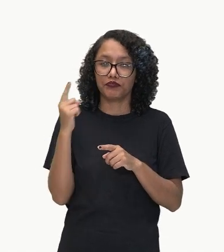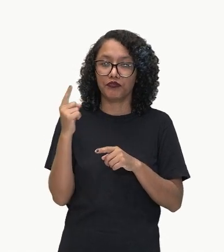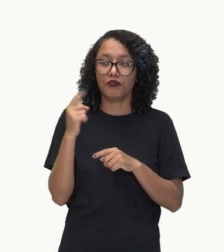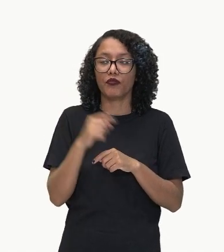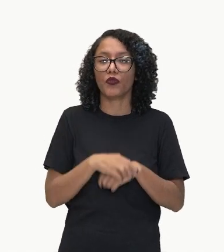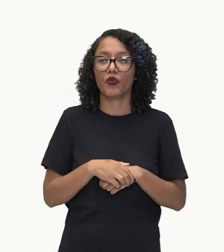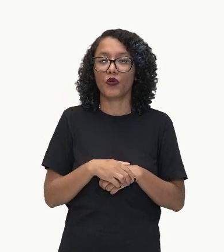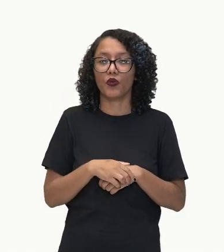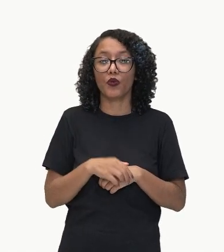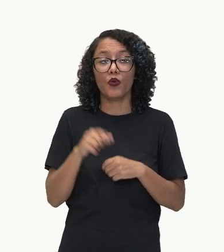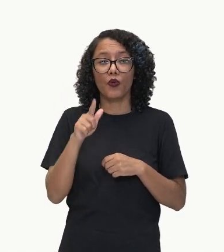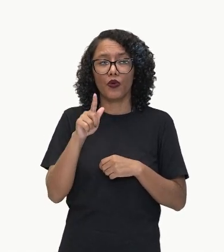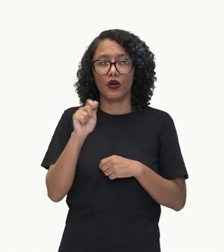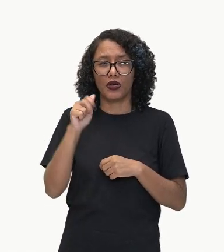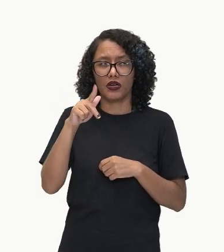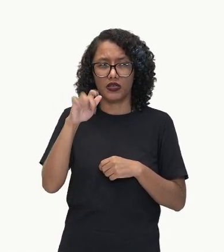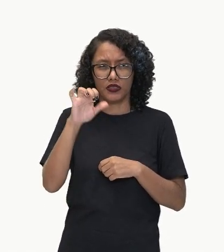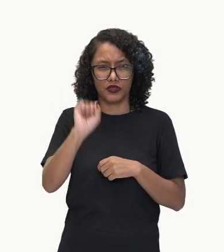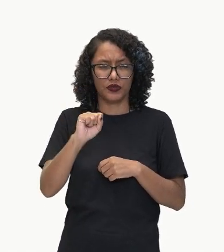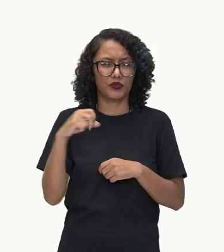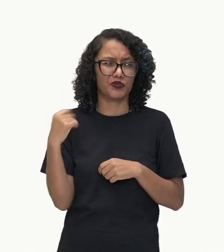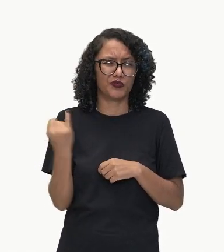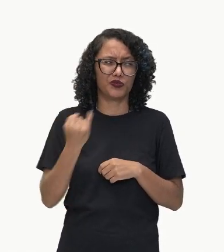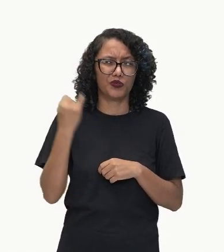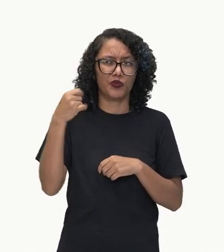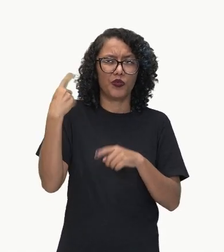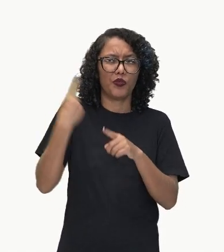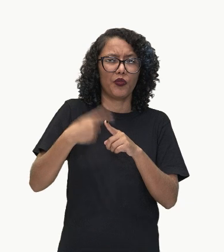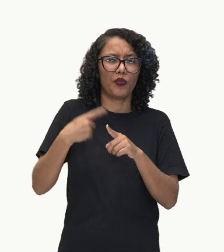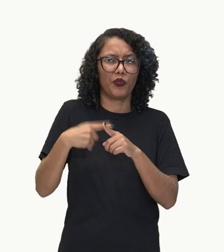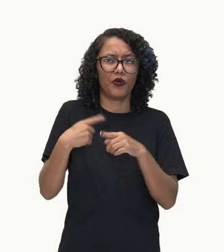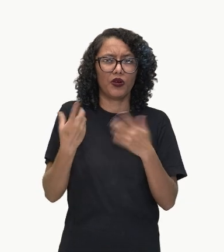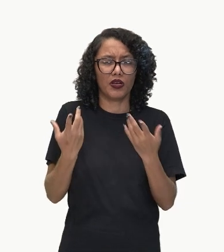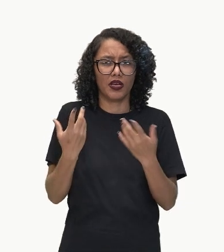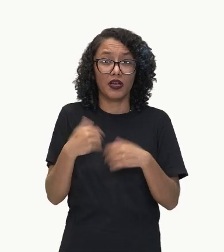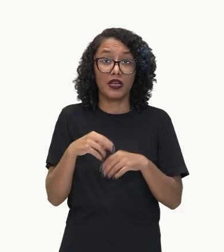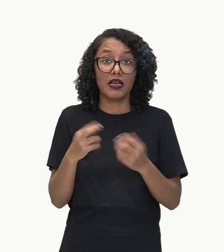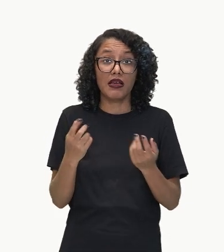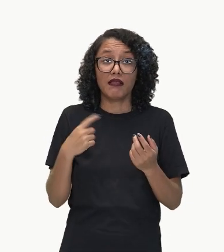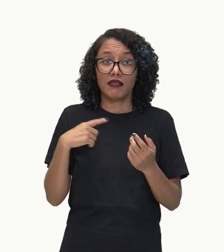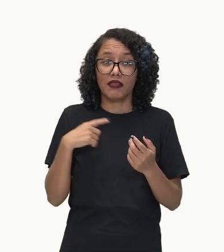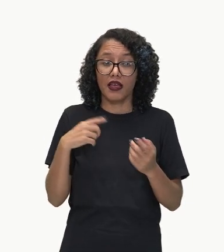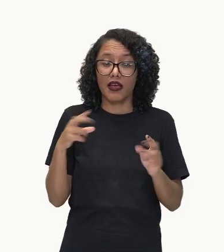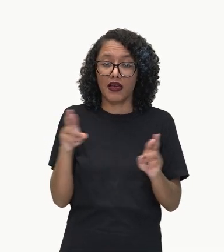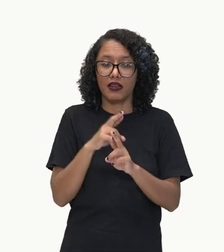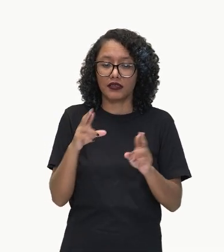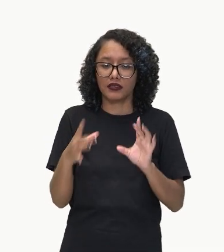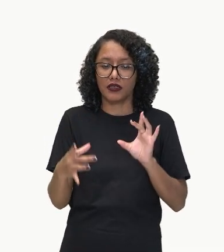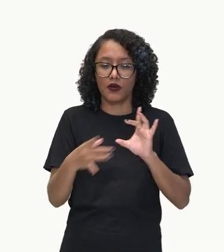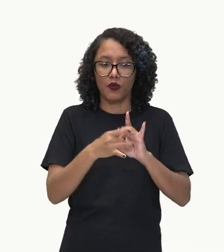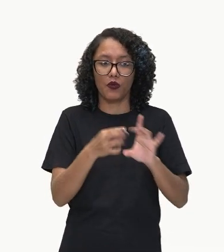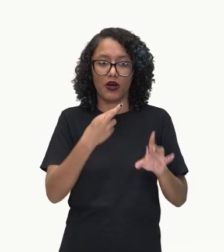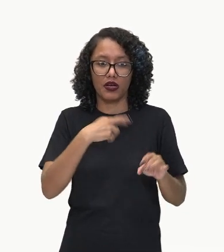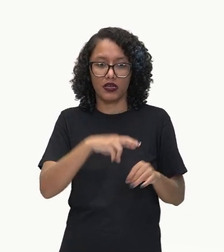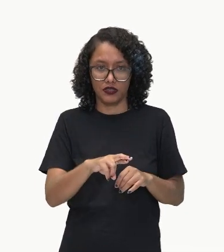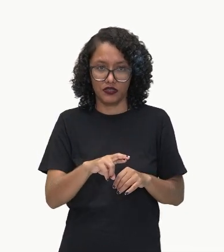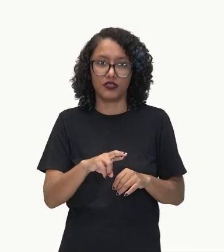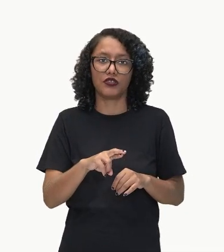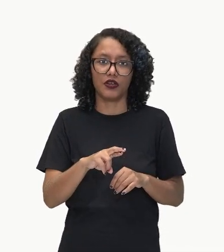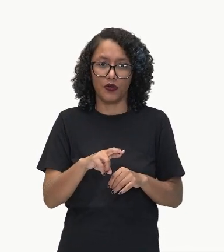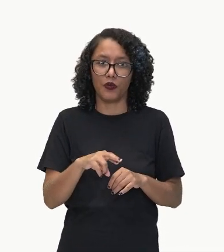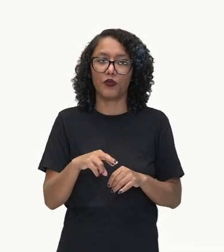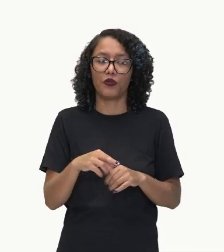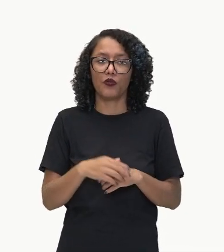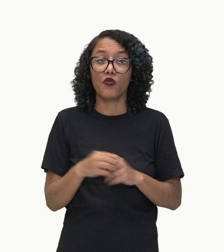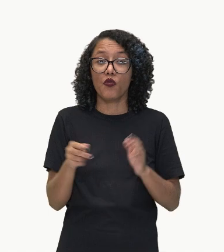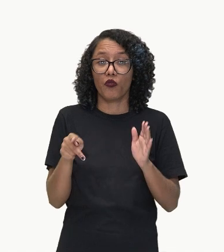importância ainda na questão espiritual profunda para os hindus, porque ele é considerado um